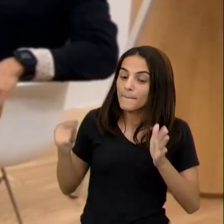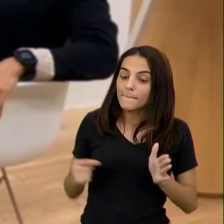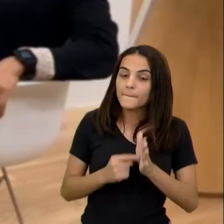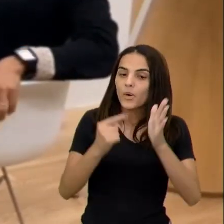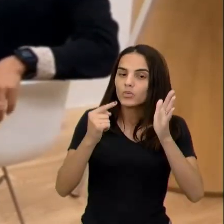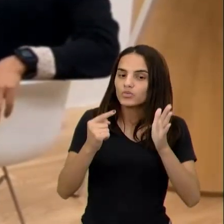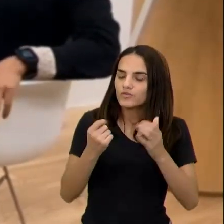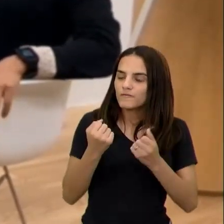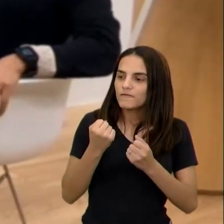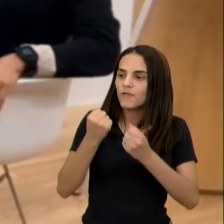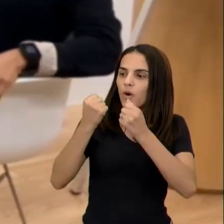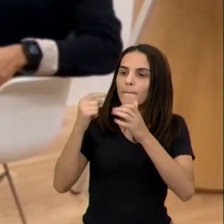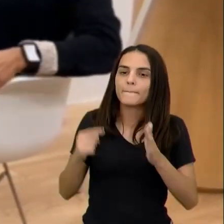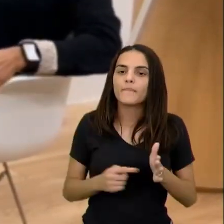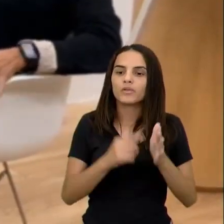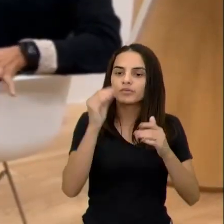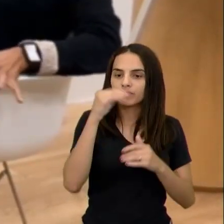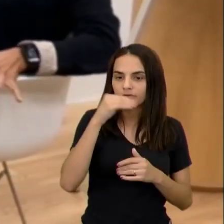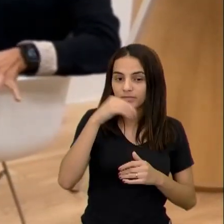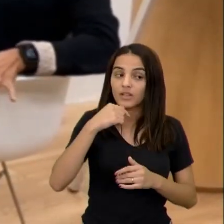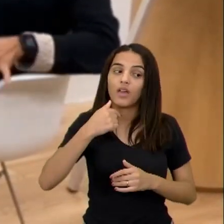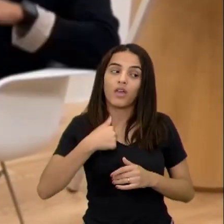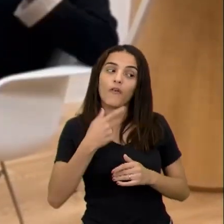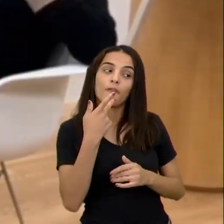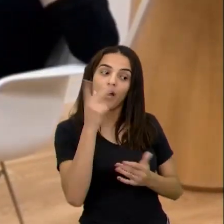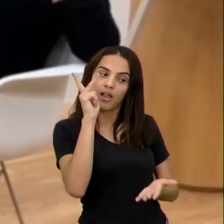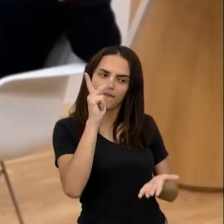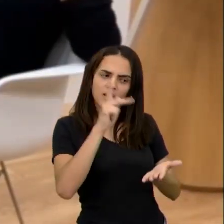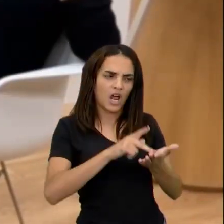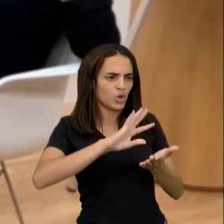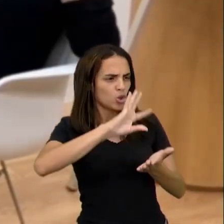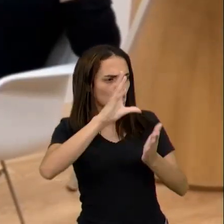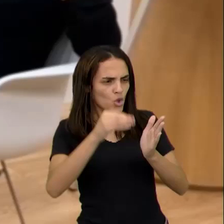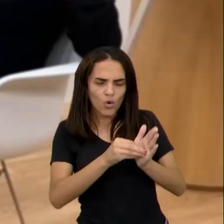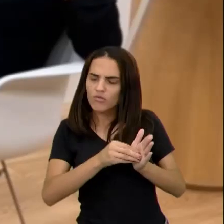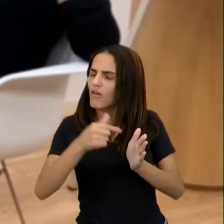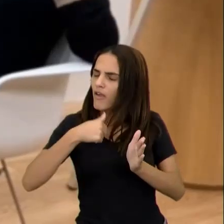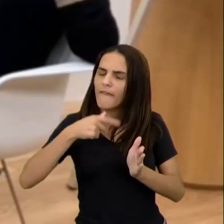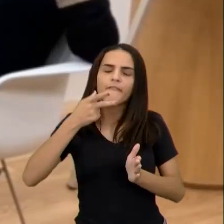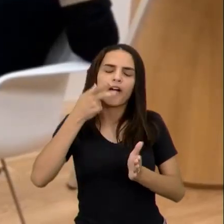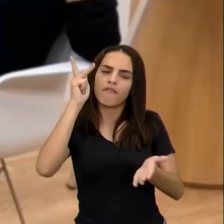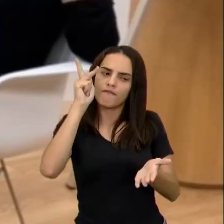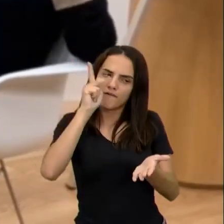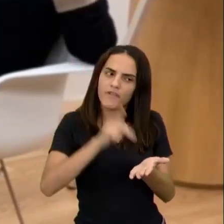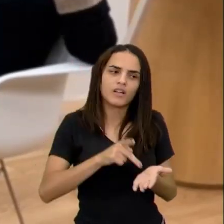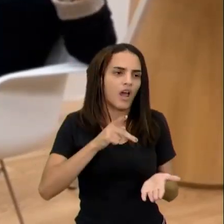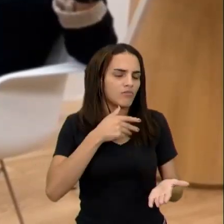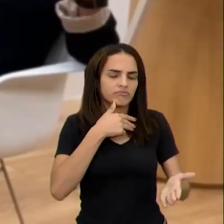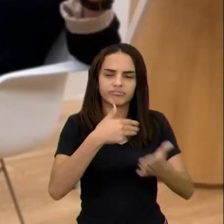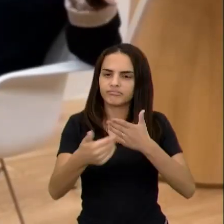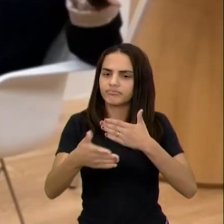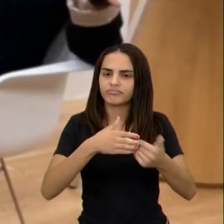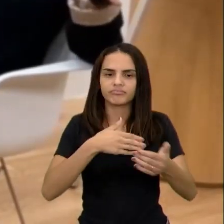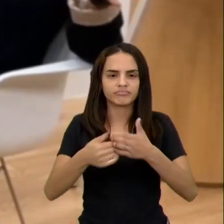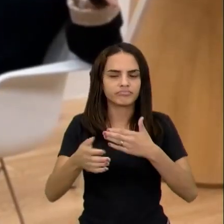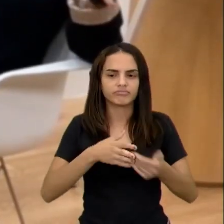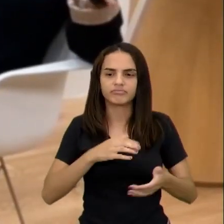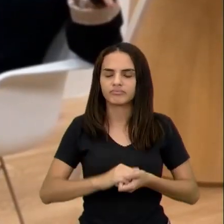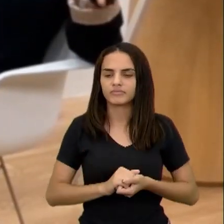fracos, Viviane? Eu sou bem sincera, eu falo tudo na lata mesmo, sabe? Assim, se tiver que falar, já